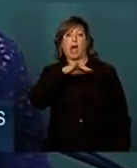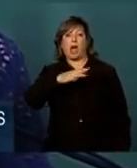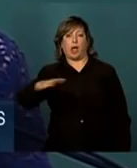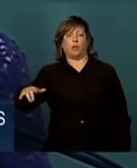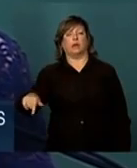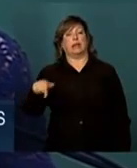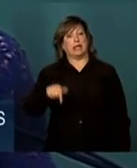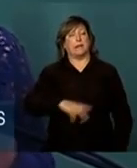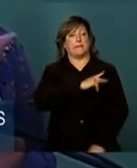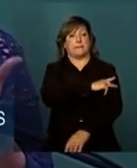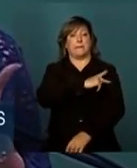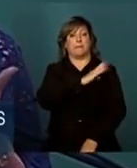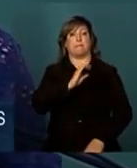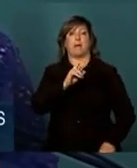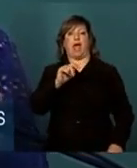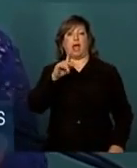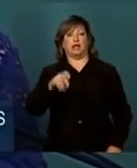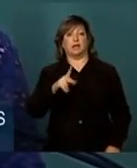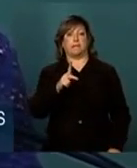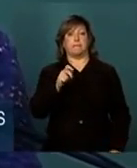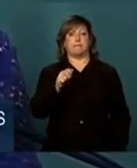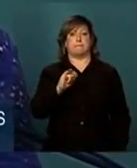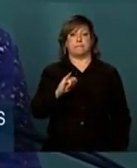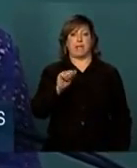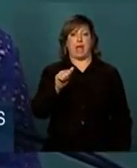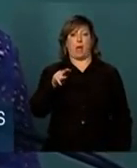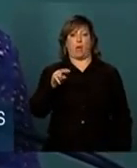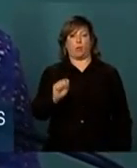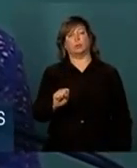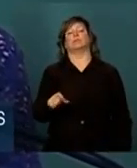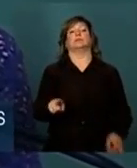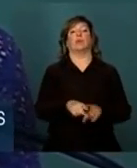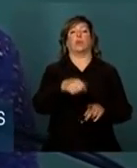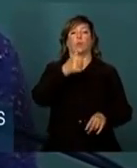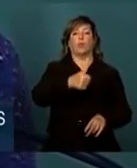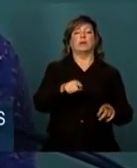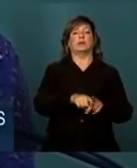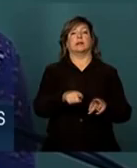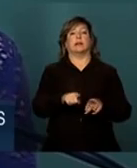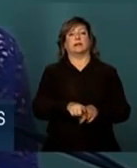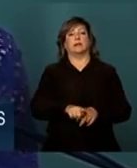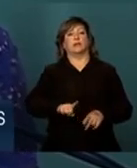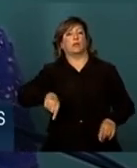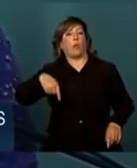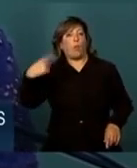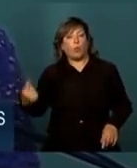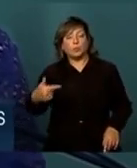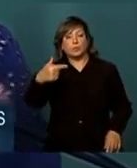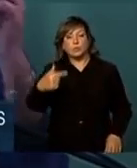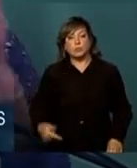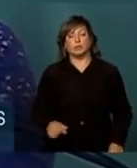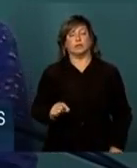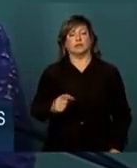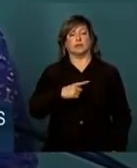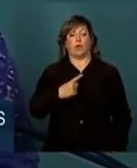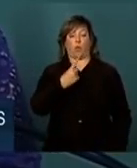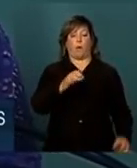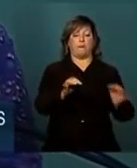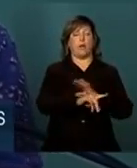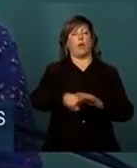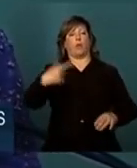no Piauí, Barragem de Piaus 1 e Barragem de Bocaina Piau 2. A 1 pronta